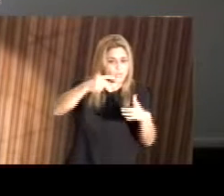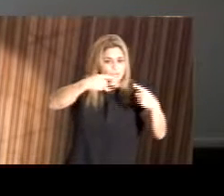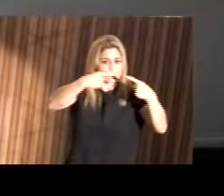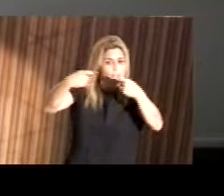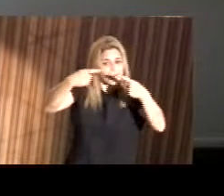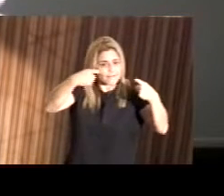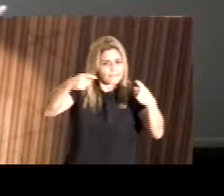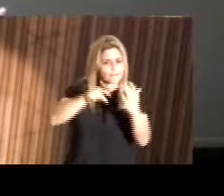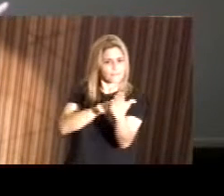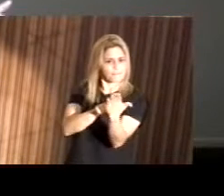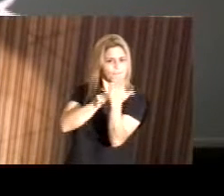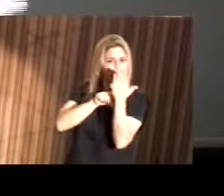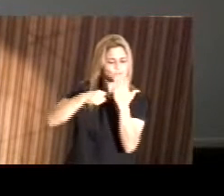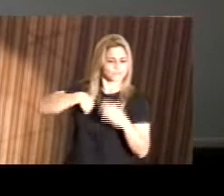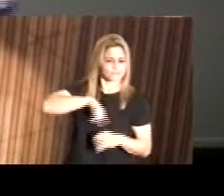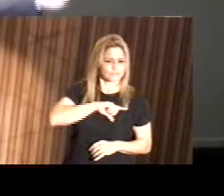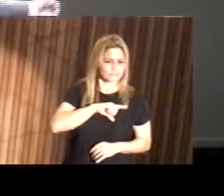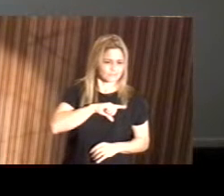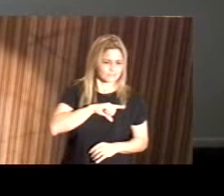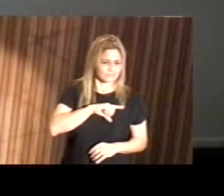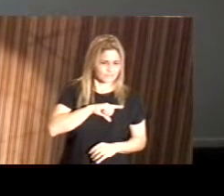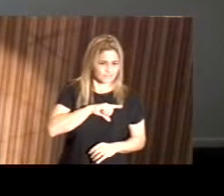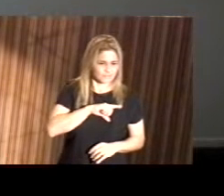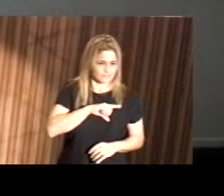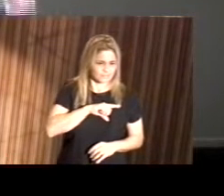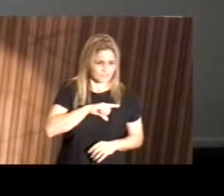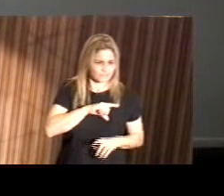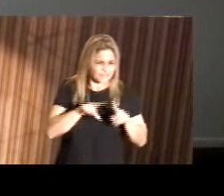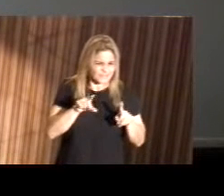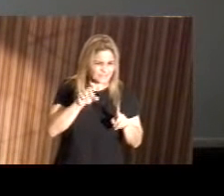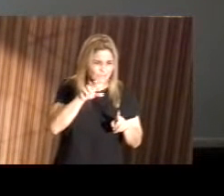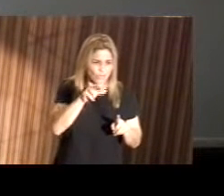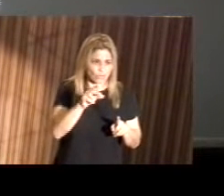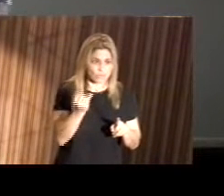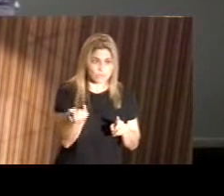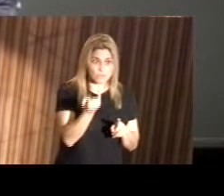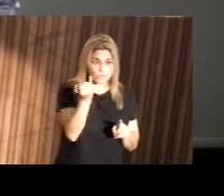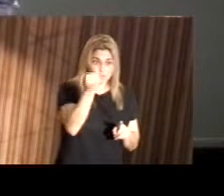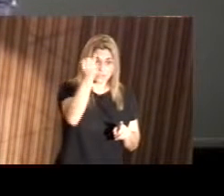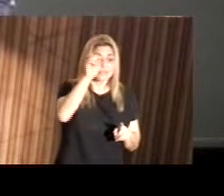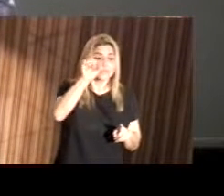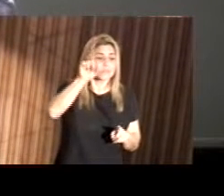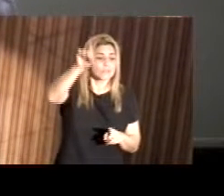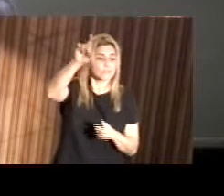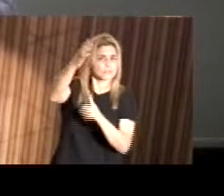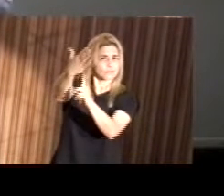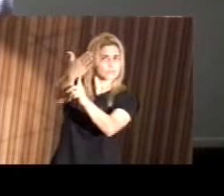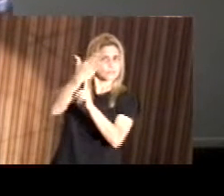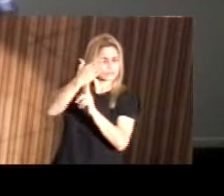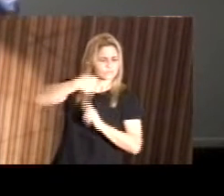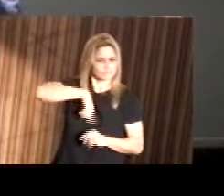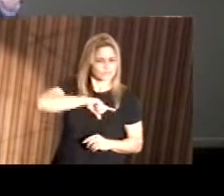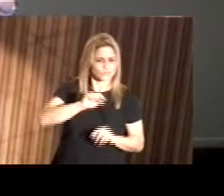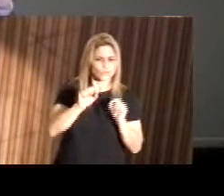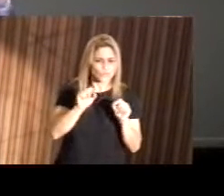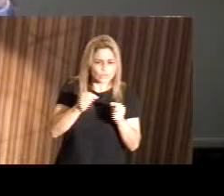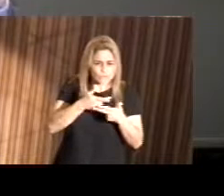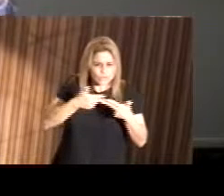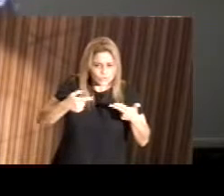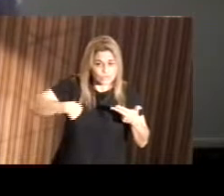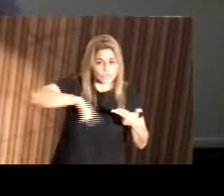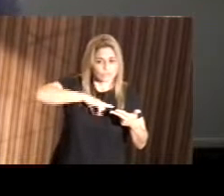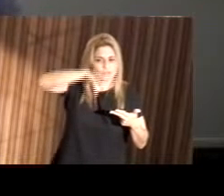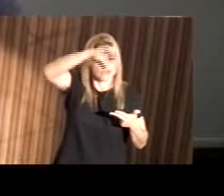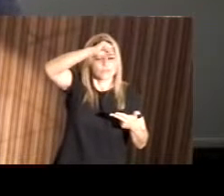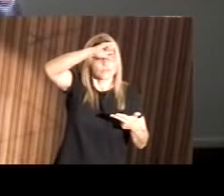é relatada na Bíblia, porque esse não é o foco da Bíblia. Então, se ela está aqui, é que Deus queria abrir alguma janela para a